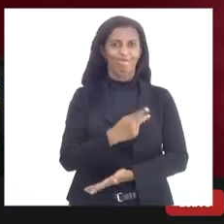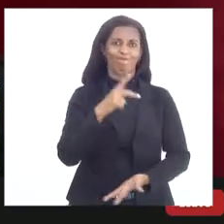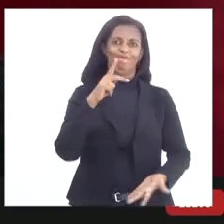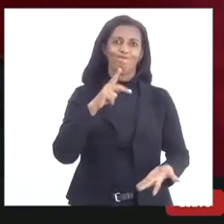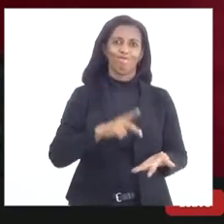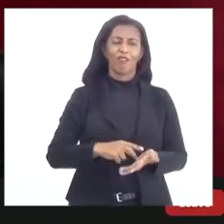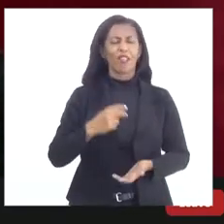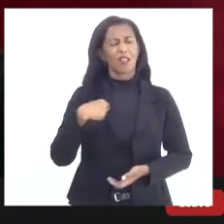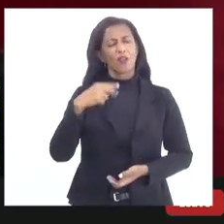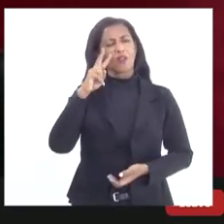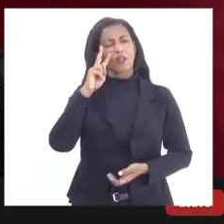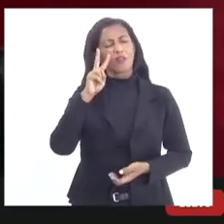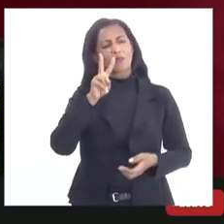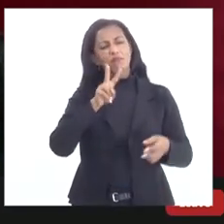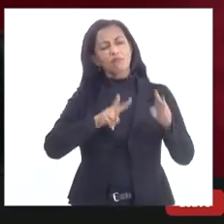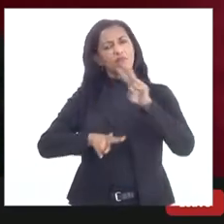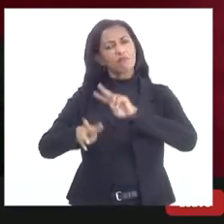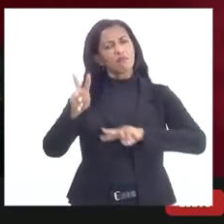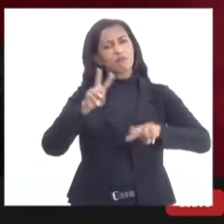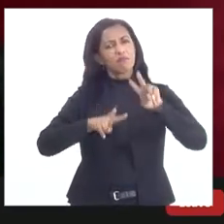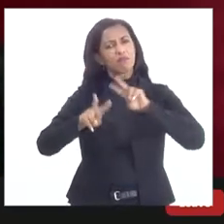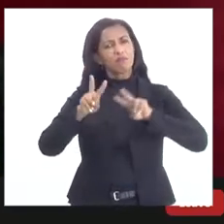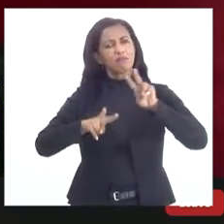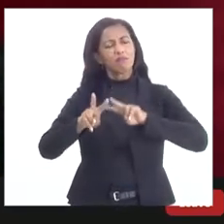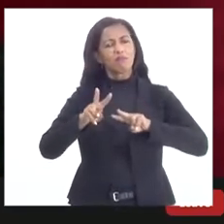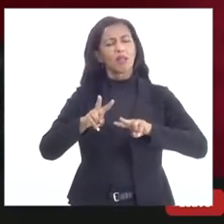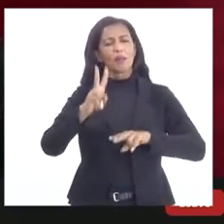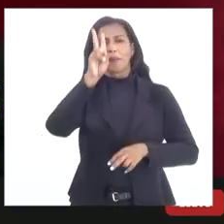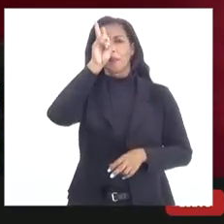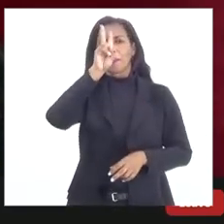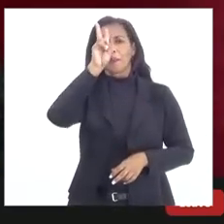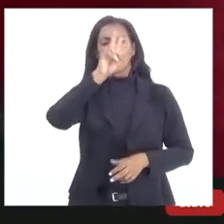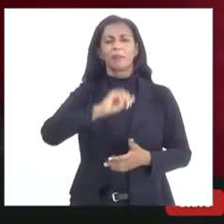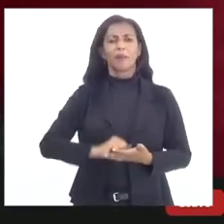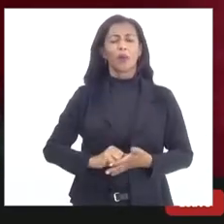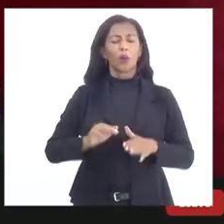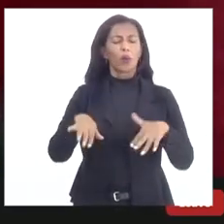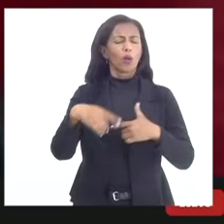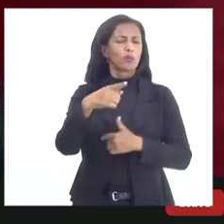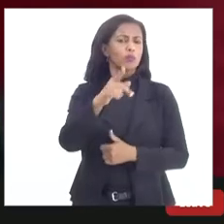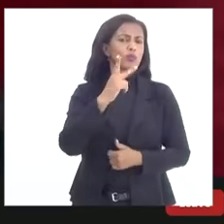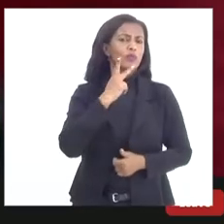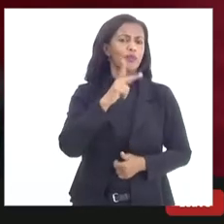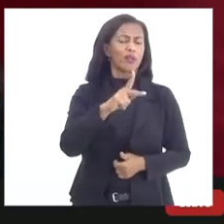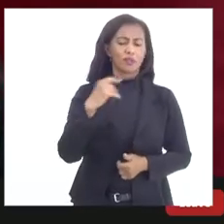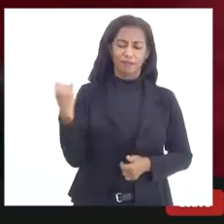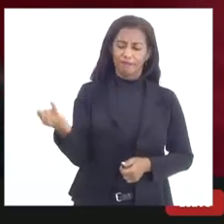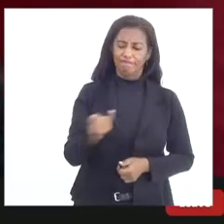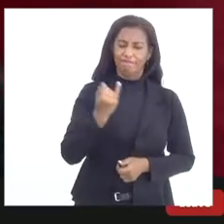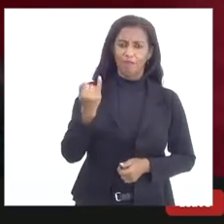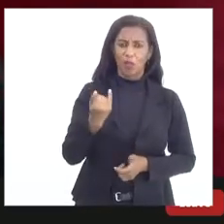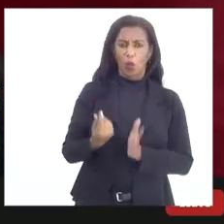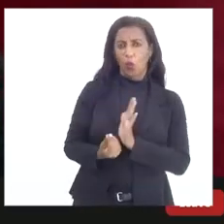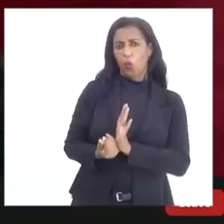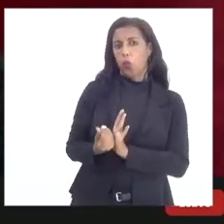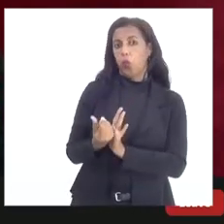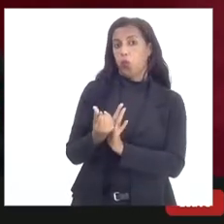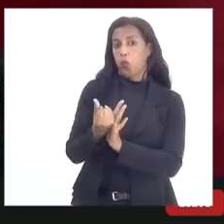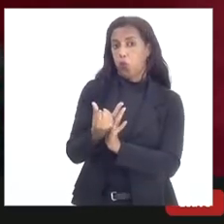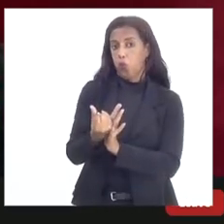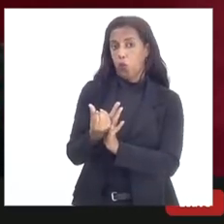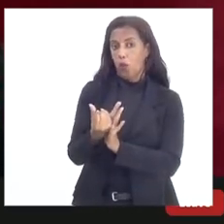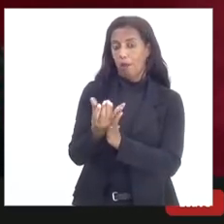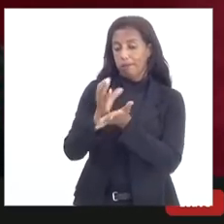faço essa observação exatamente para linkar essa observação quando o senhor fala da importância do orçamento para